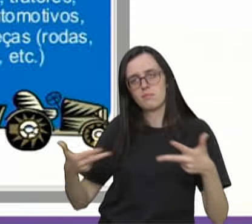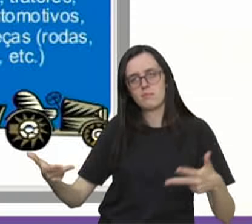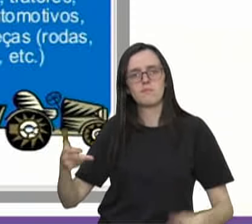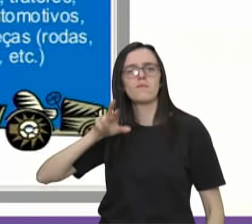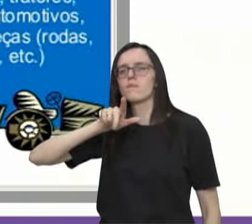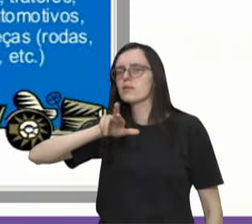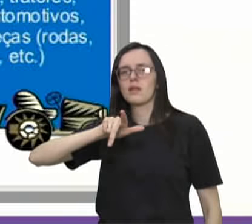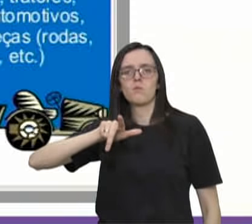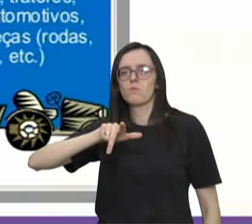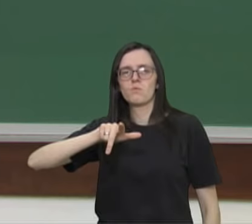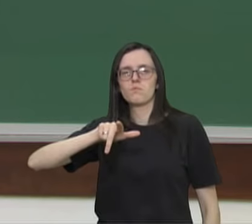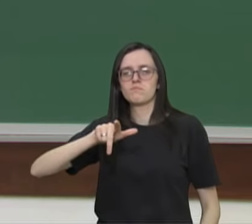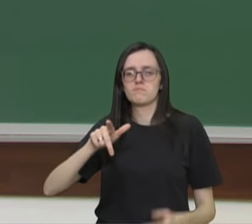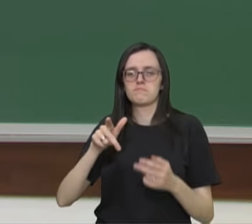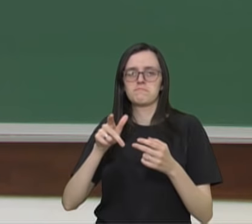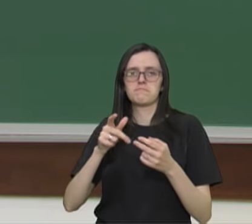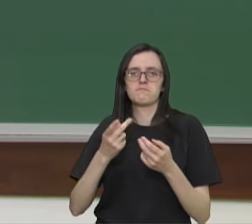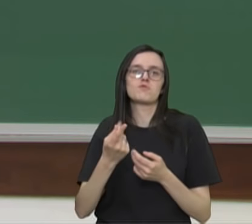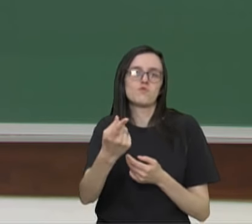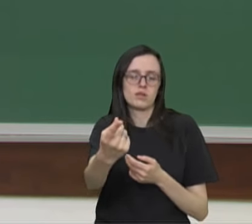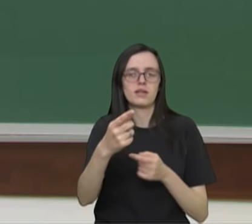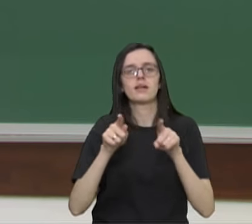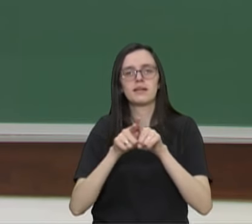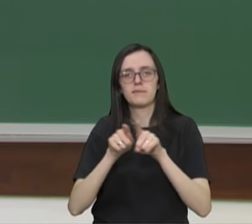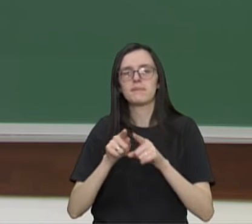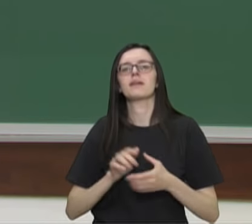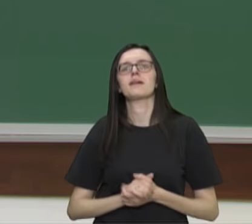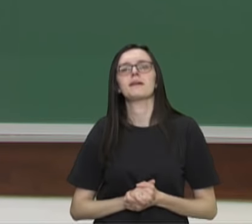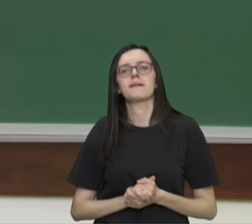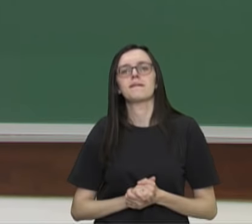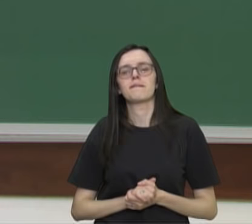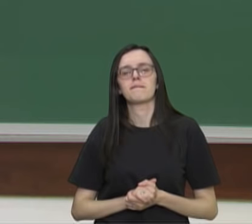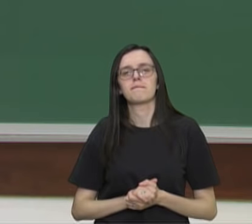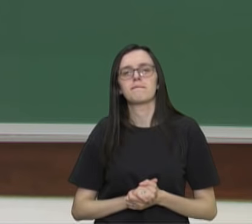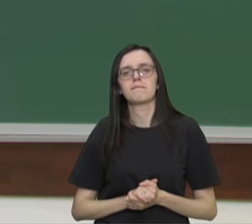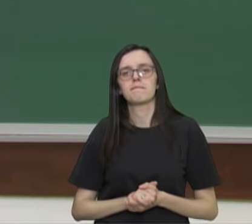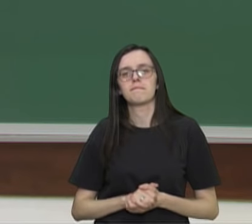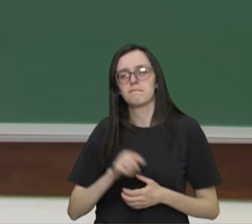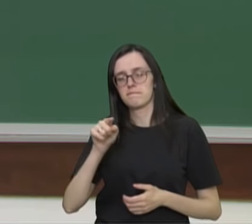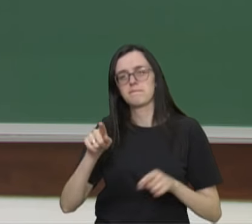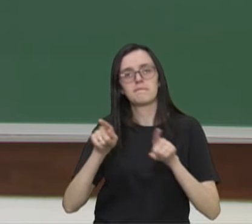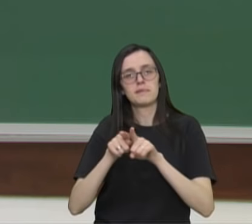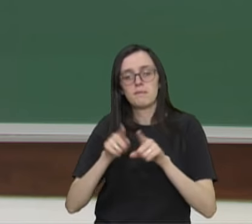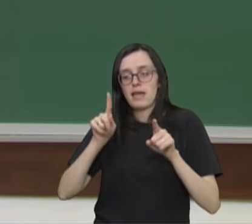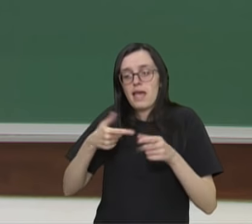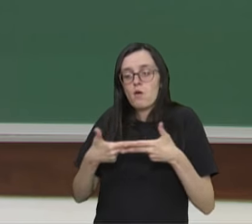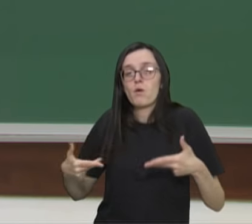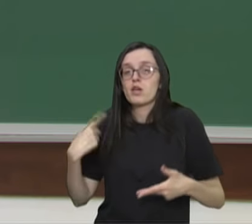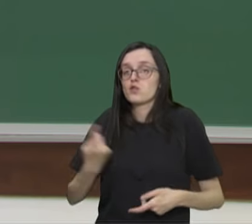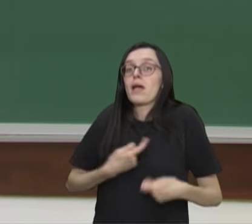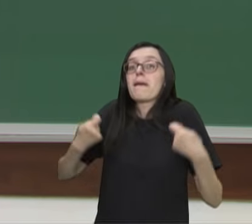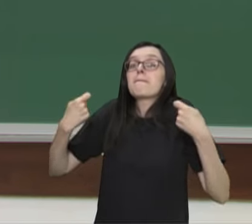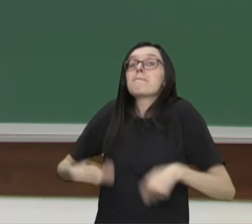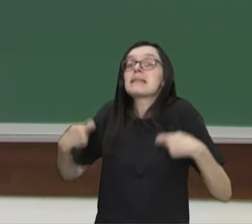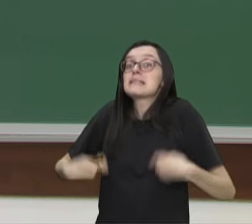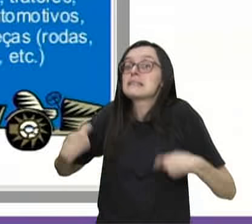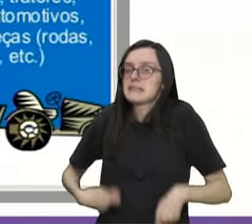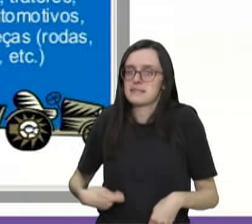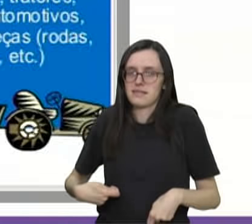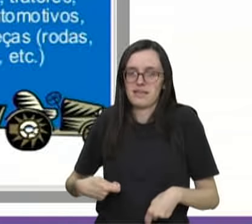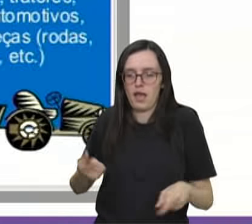não perecíveis as indústrias de bens não duráveis que produzem mercadorias de primeira necessidade e